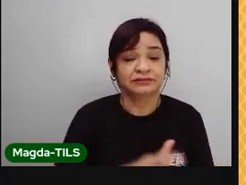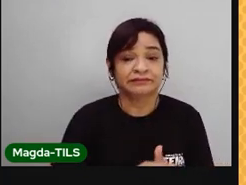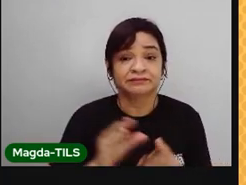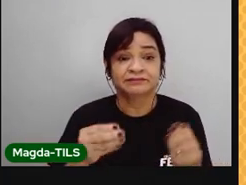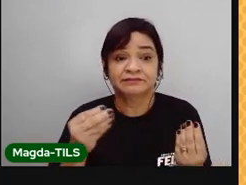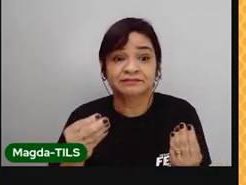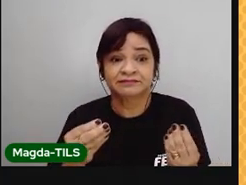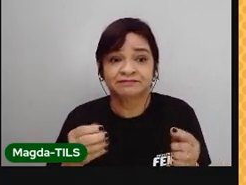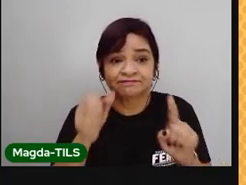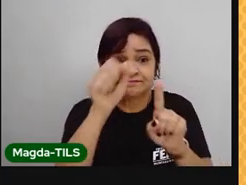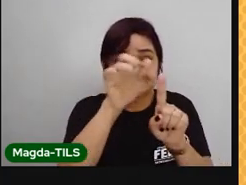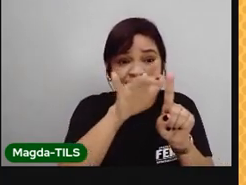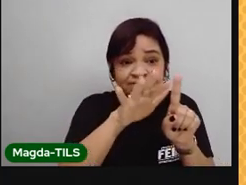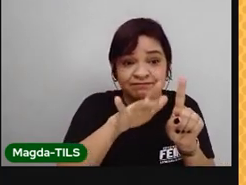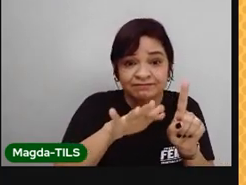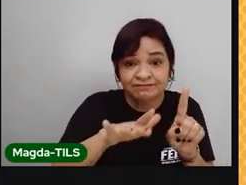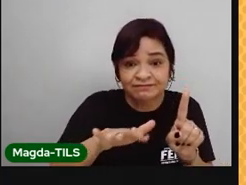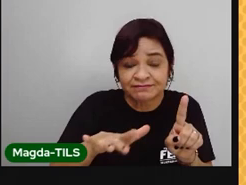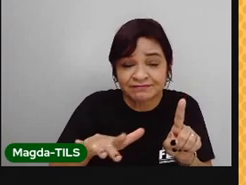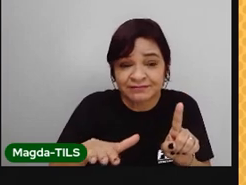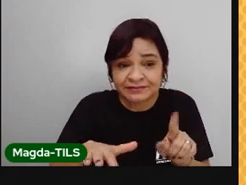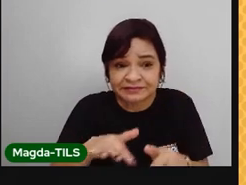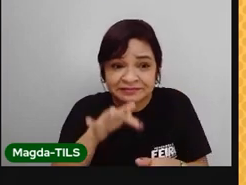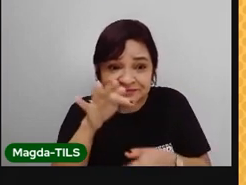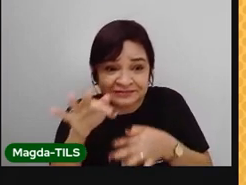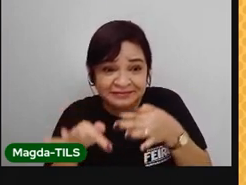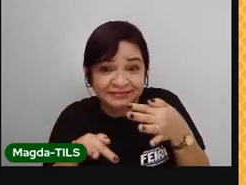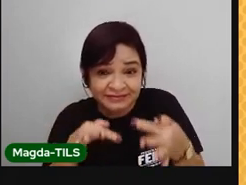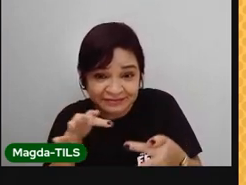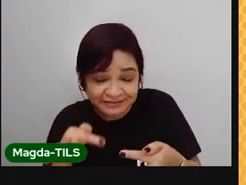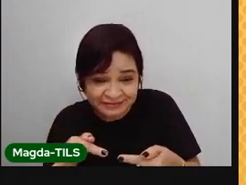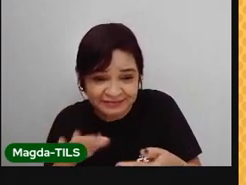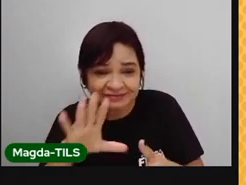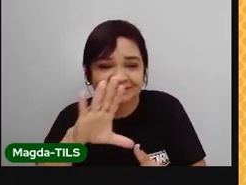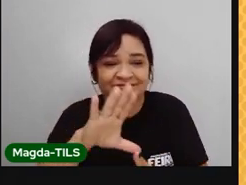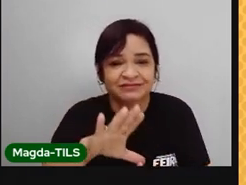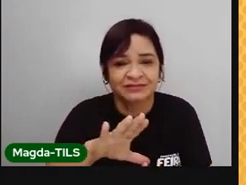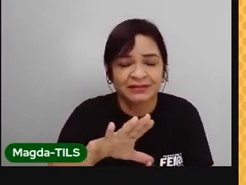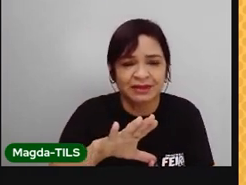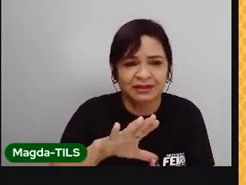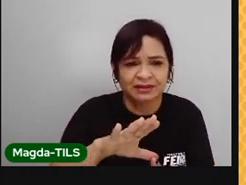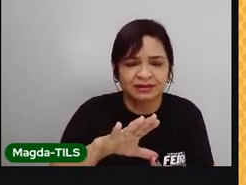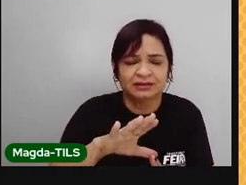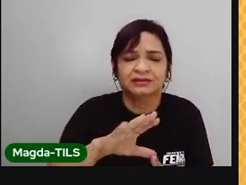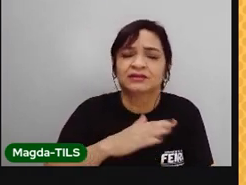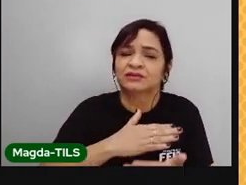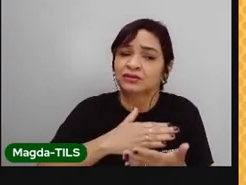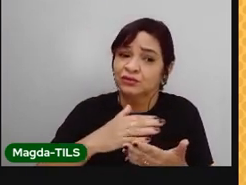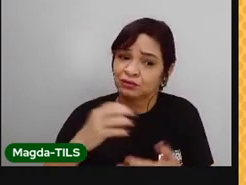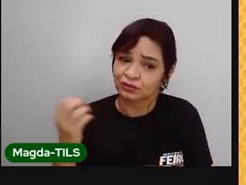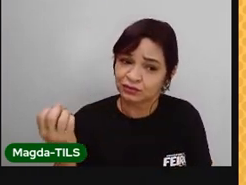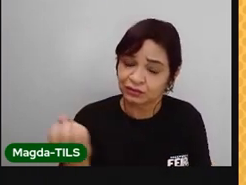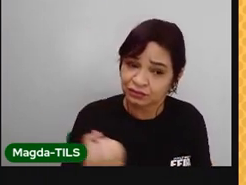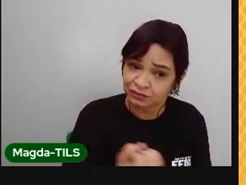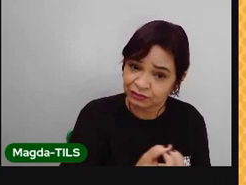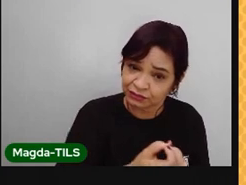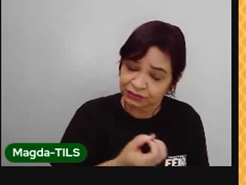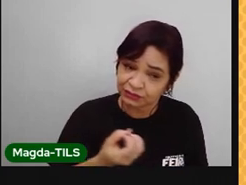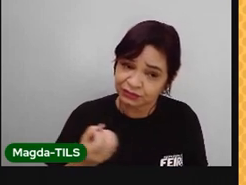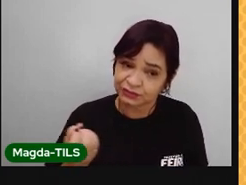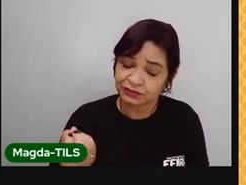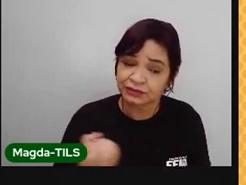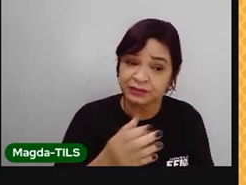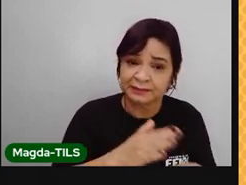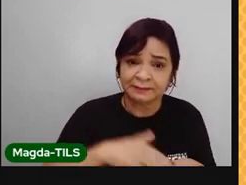no norte e primavera no sul. A translação continua. E agora, quem é mais